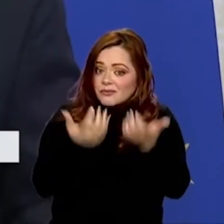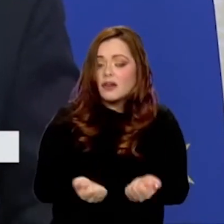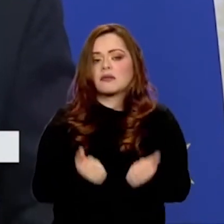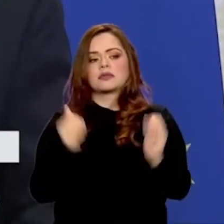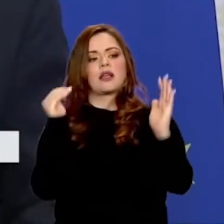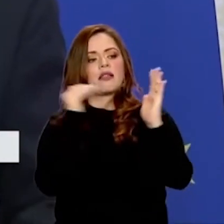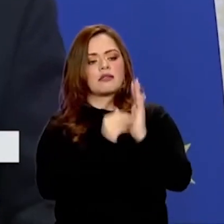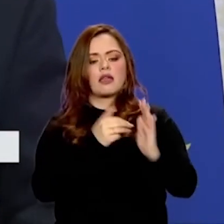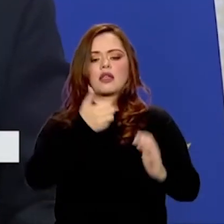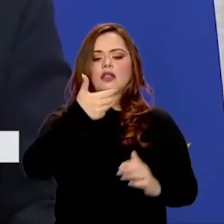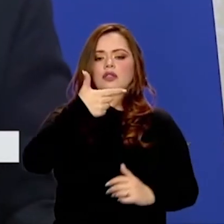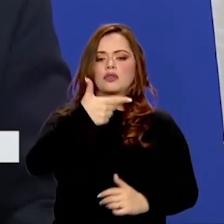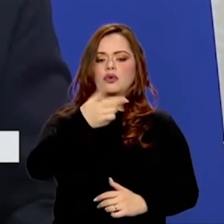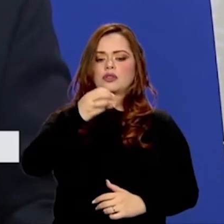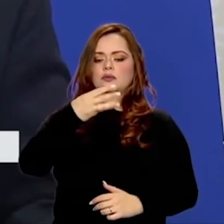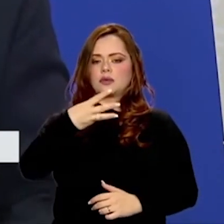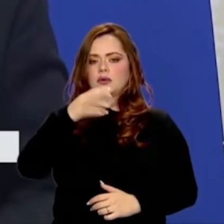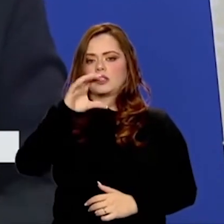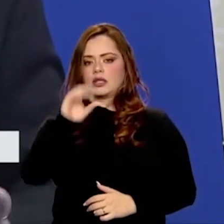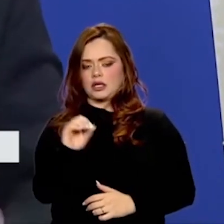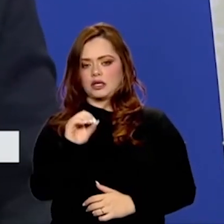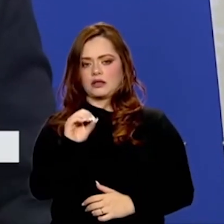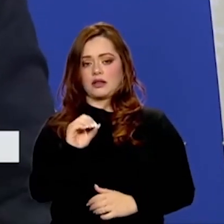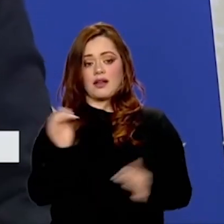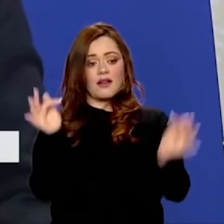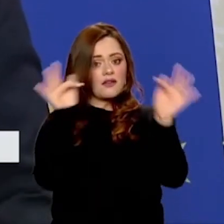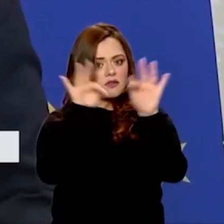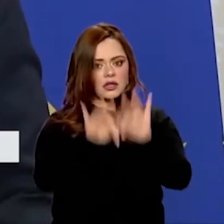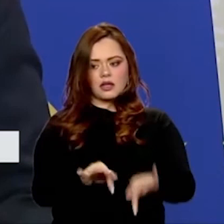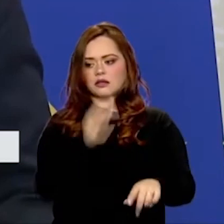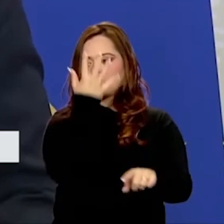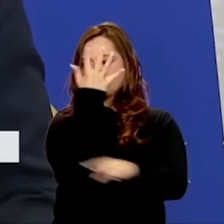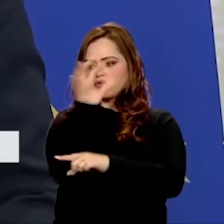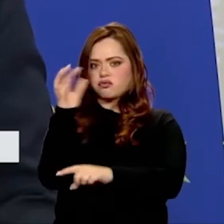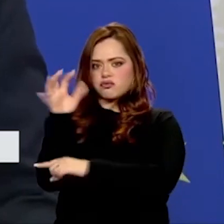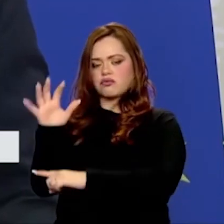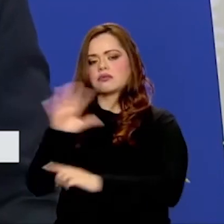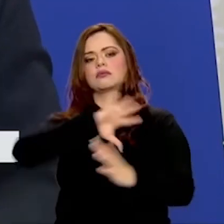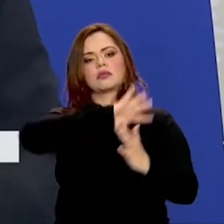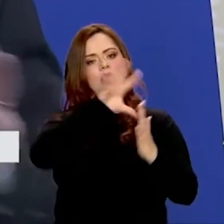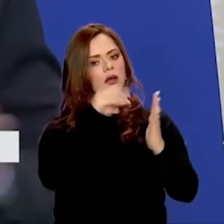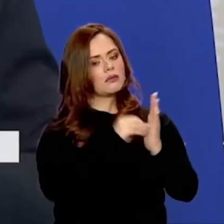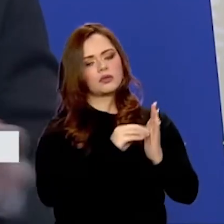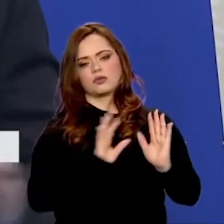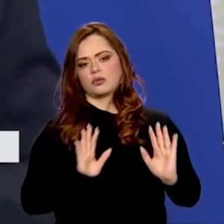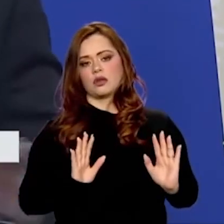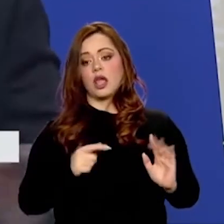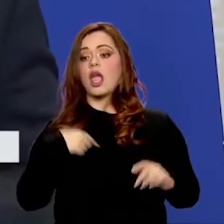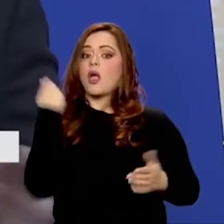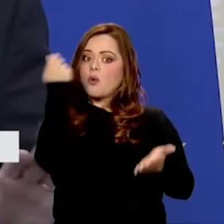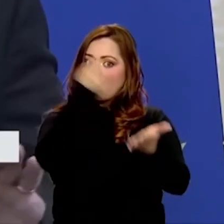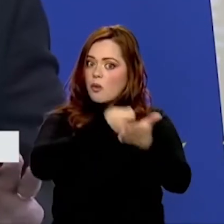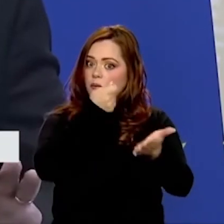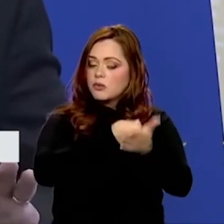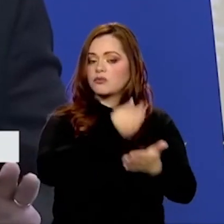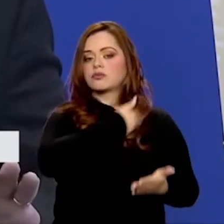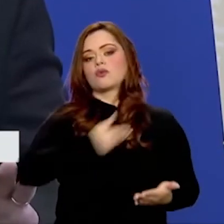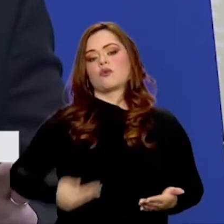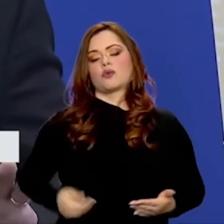até 2030, sabe, acabar com o desmatamento na Amazônia. Esse é um compromisso do governo